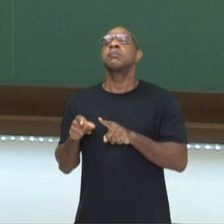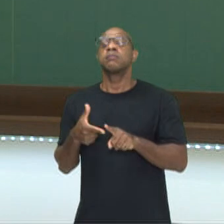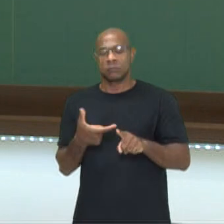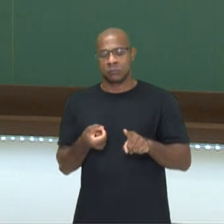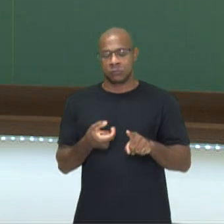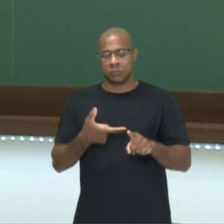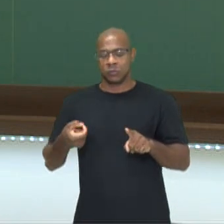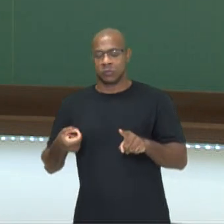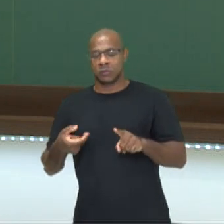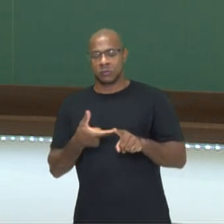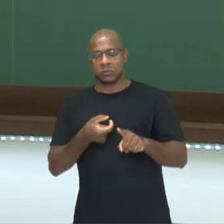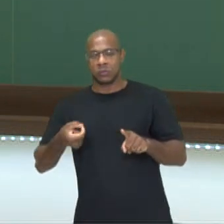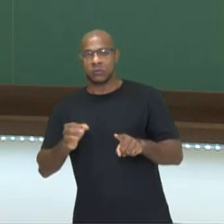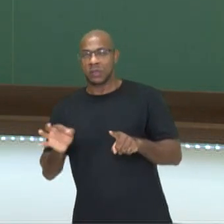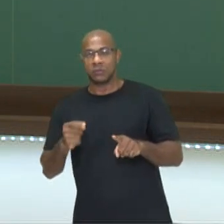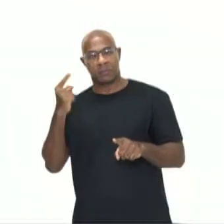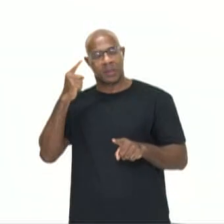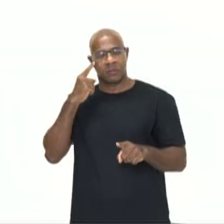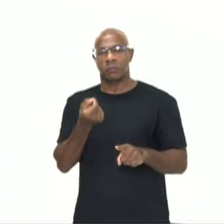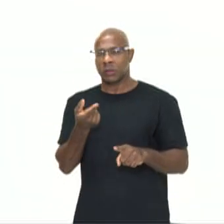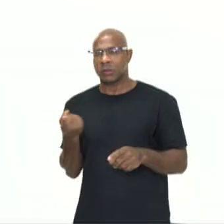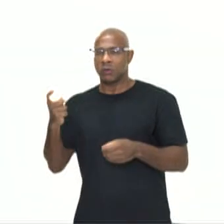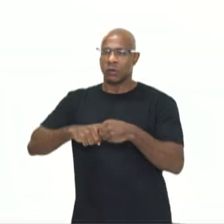Pense um pouquinho e eu já volto com a resposta.